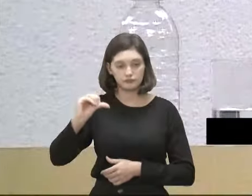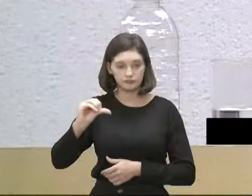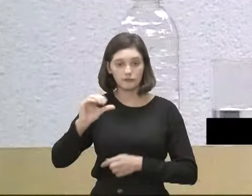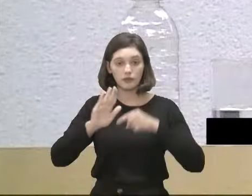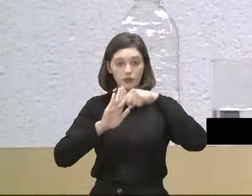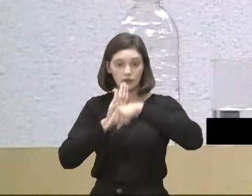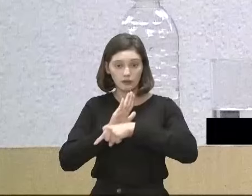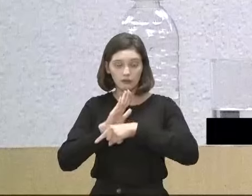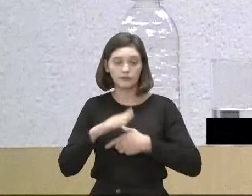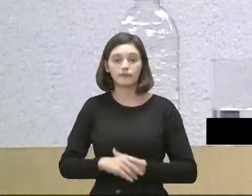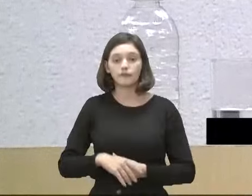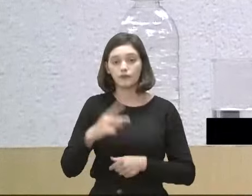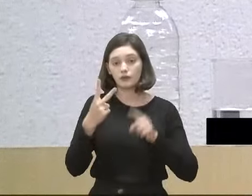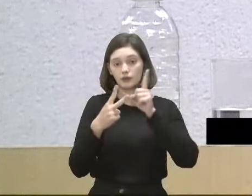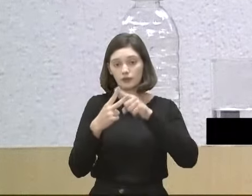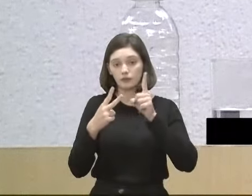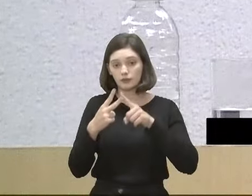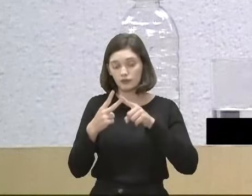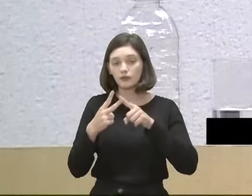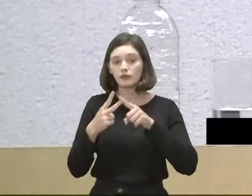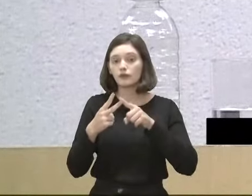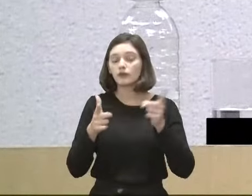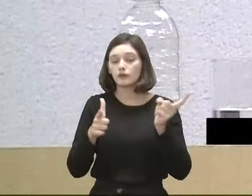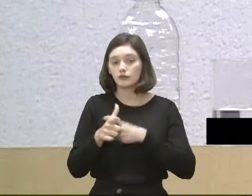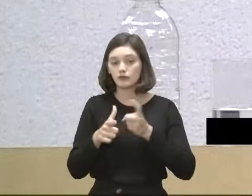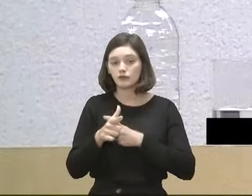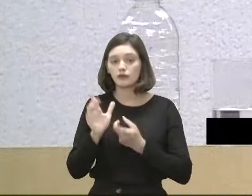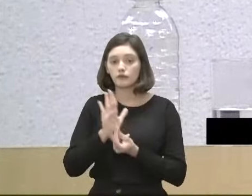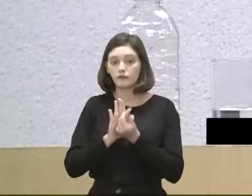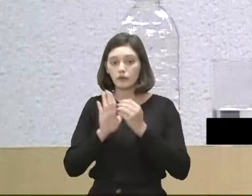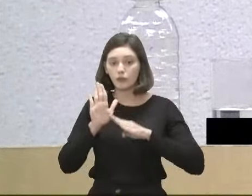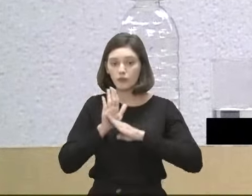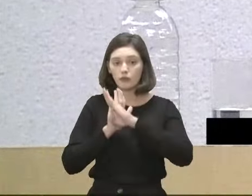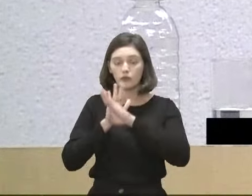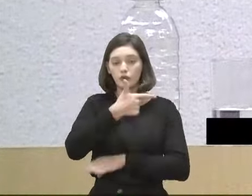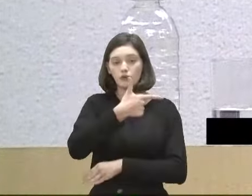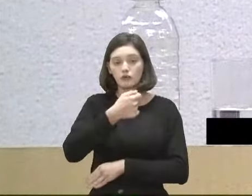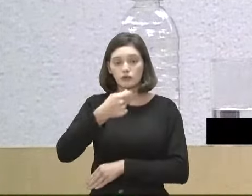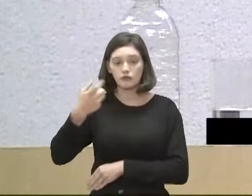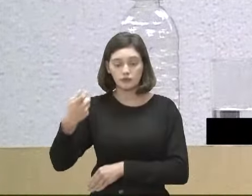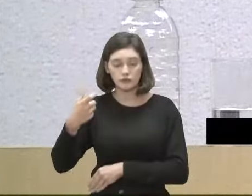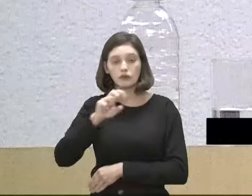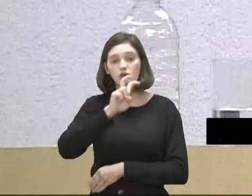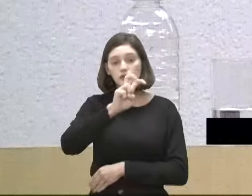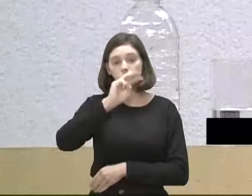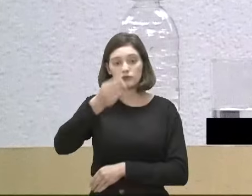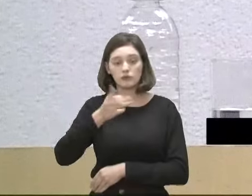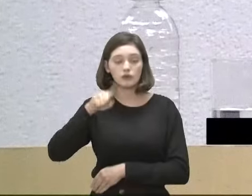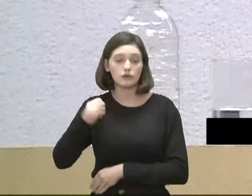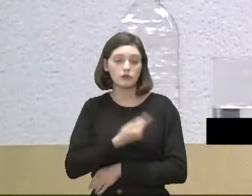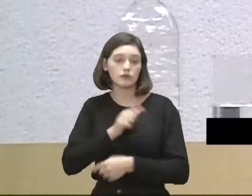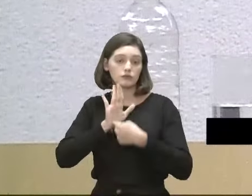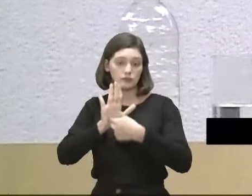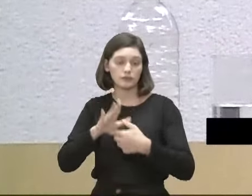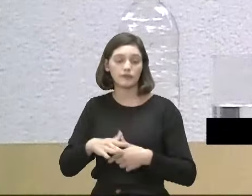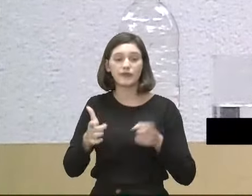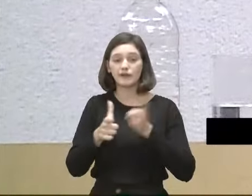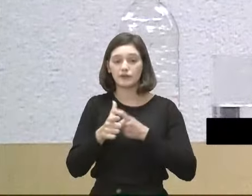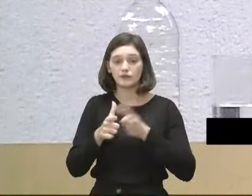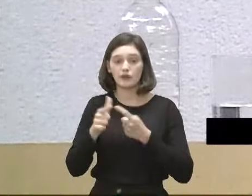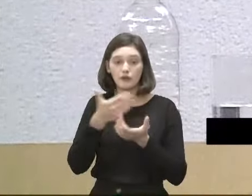do patrimônio era por dois motivos. O déficit financeiro, que veio crescendo, em 2022 estava naqueles 5 milhões que nós apresentamos aqui em audiência, e a dívida